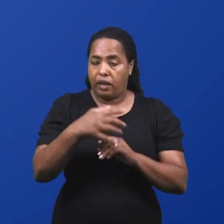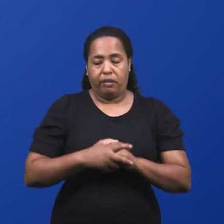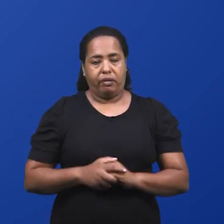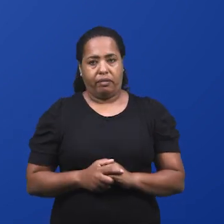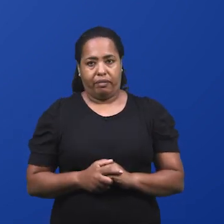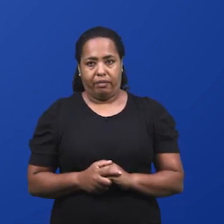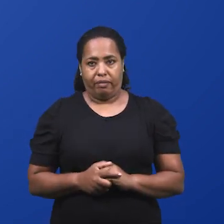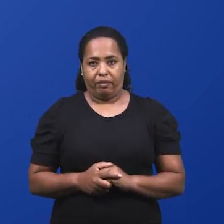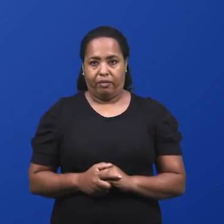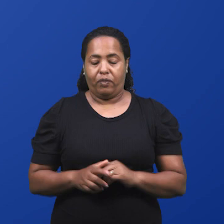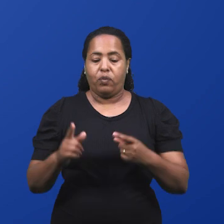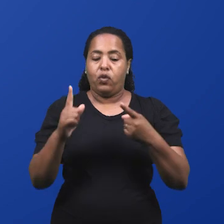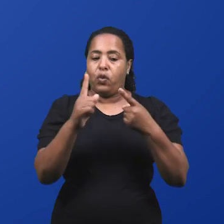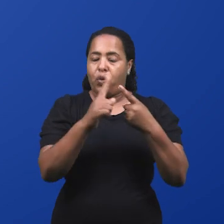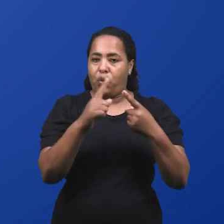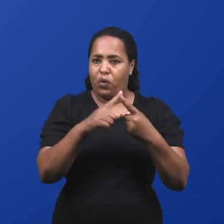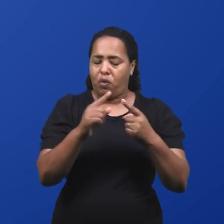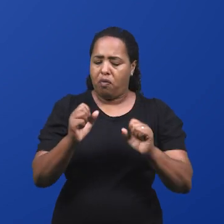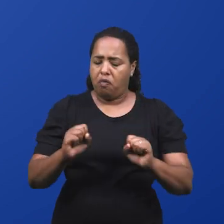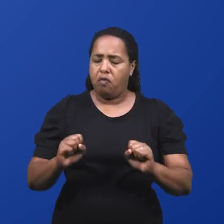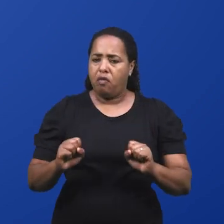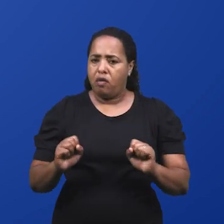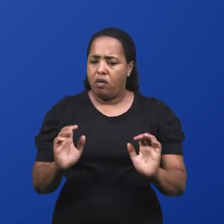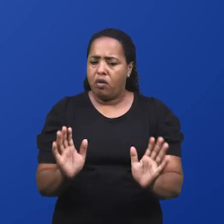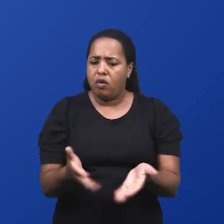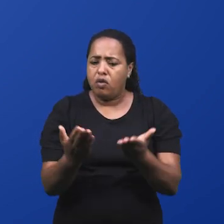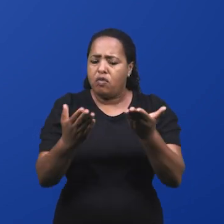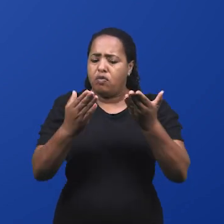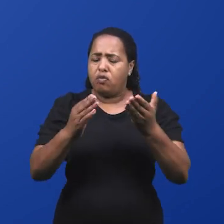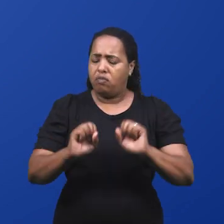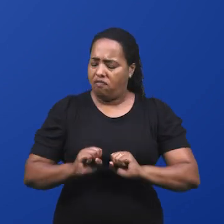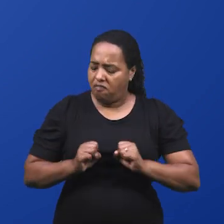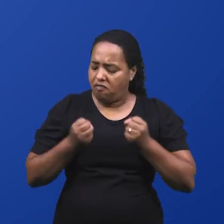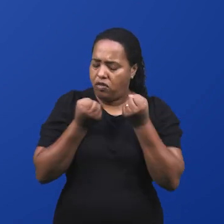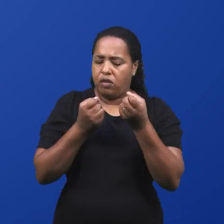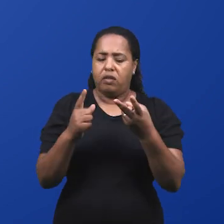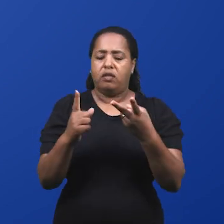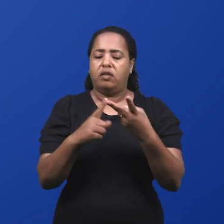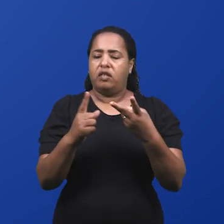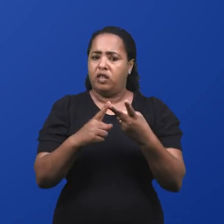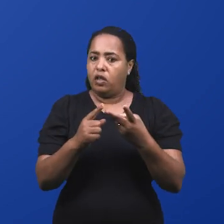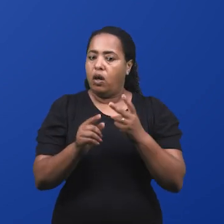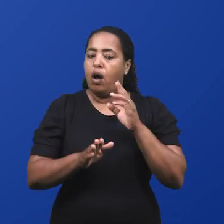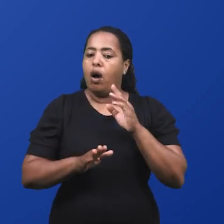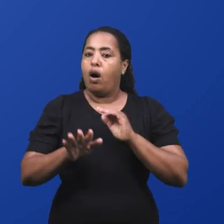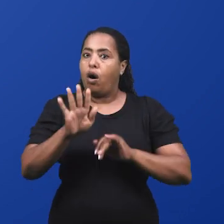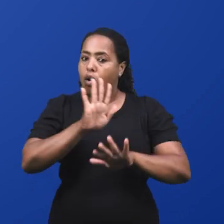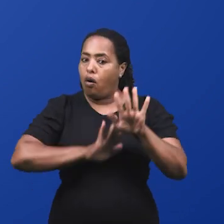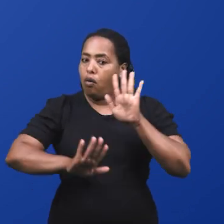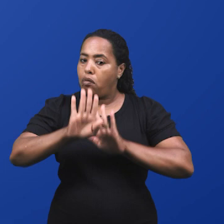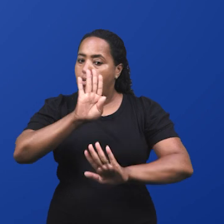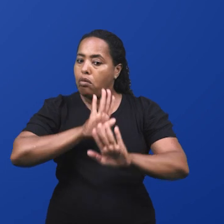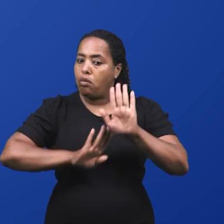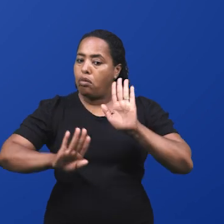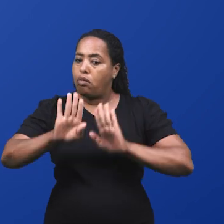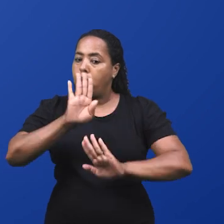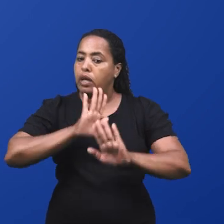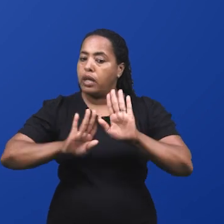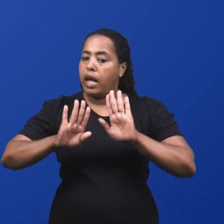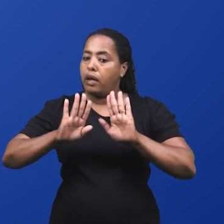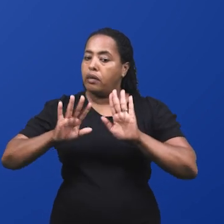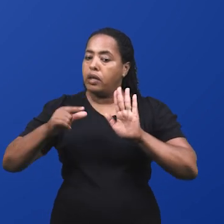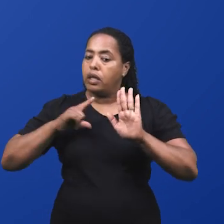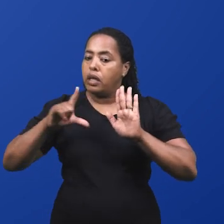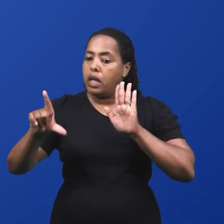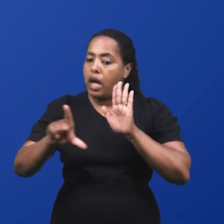7. Número 1. Esforça-te e tem bom ânimo. Número 2. Teres cuidado conforme a